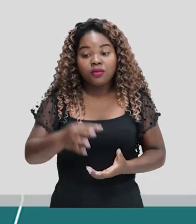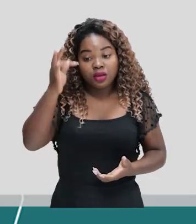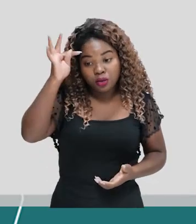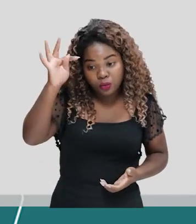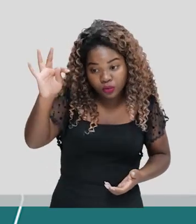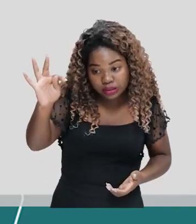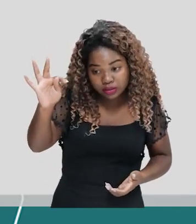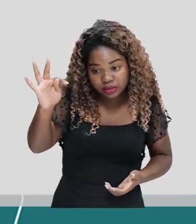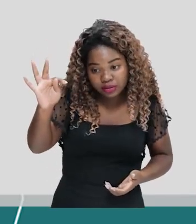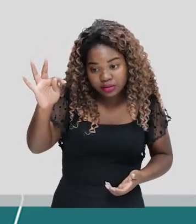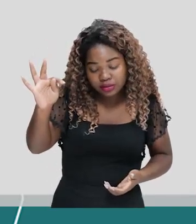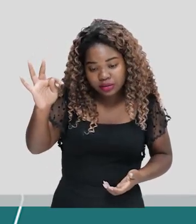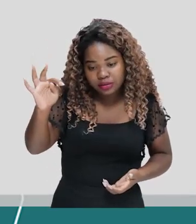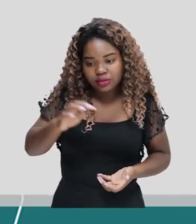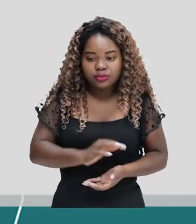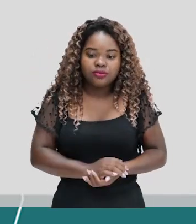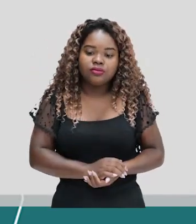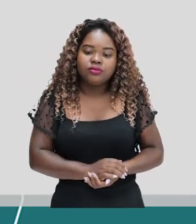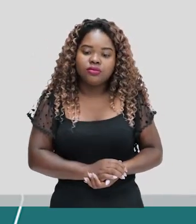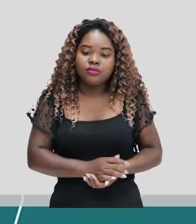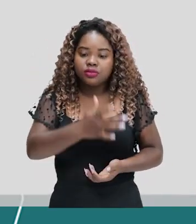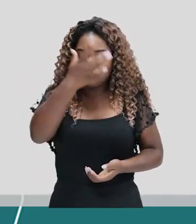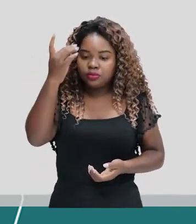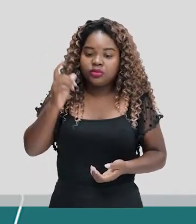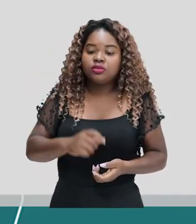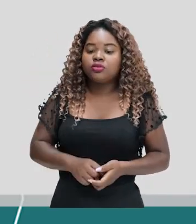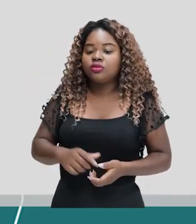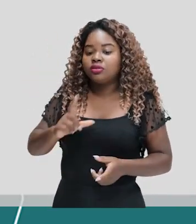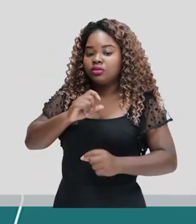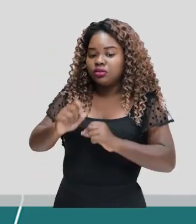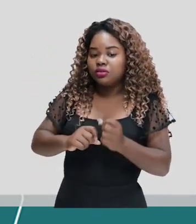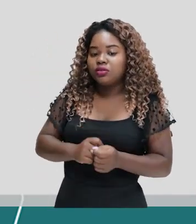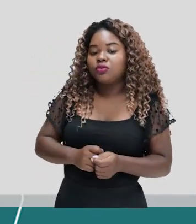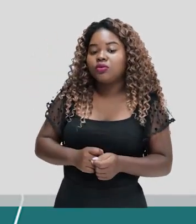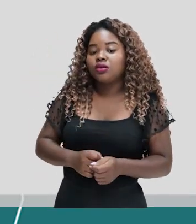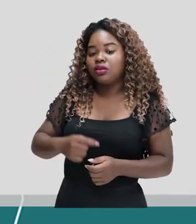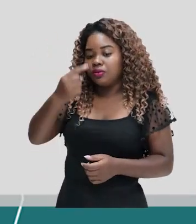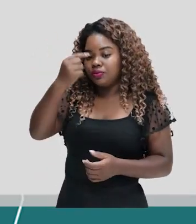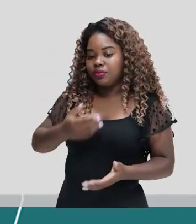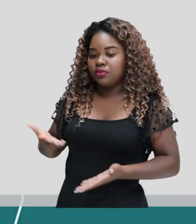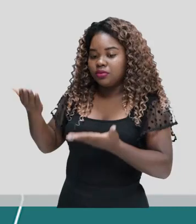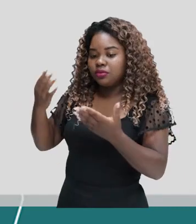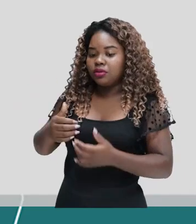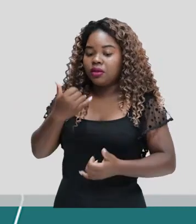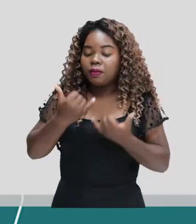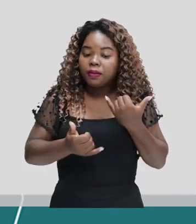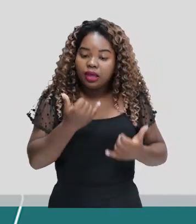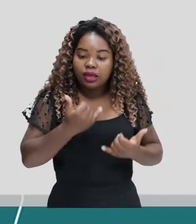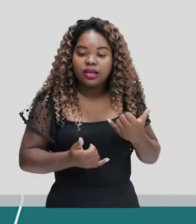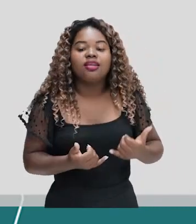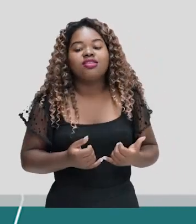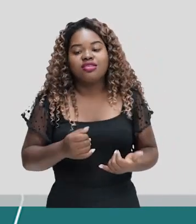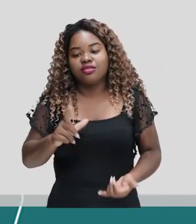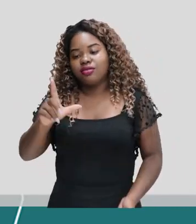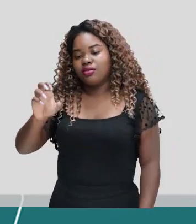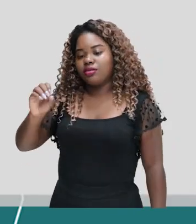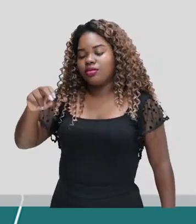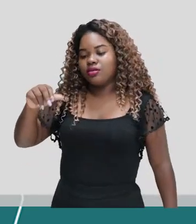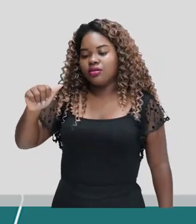Teorias, né, o pessoal que gosta de conspiração, o pessoal diz que a Mona Lisa é uma releitura do próprio rosto dele. Né? Aí falam sobre uma